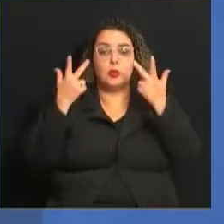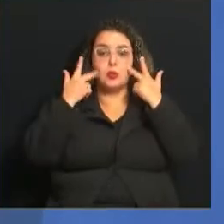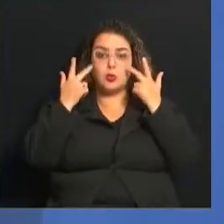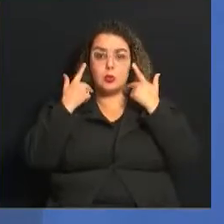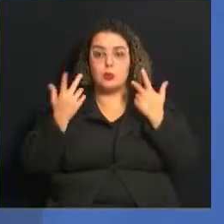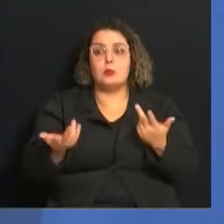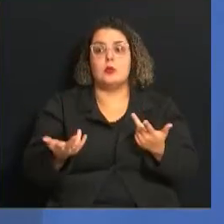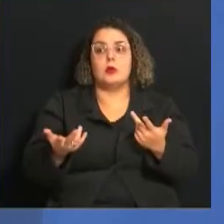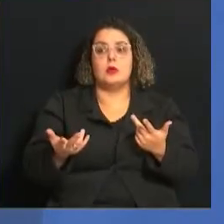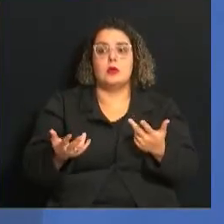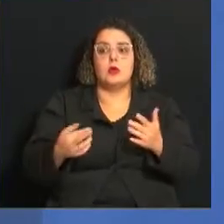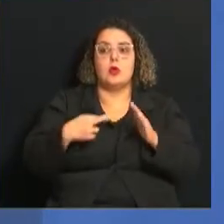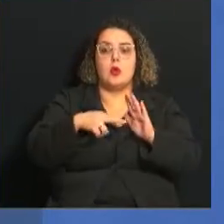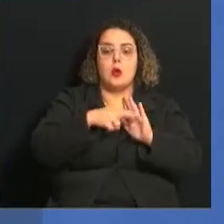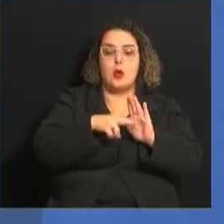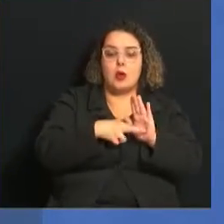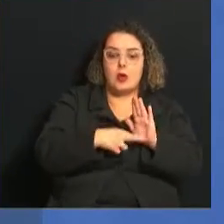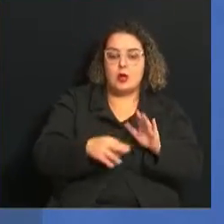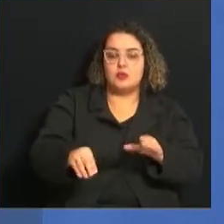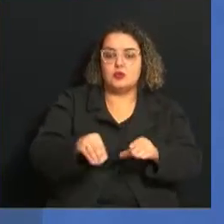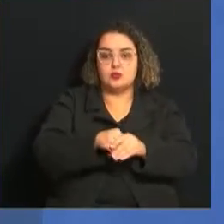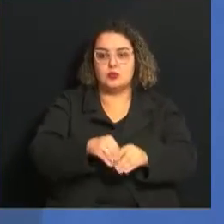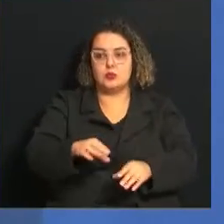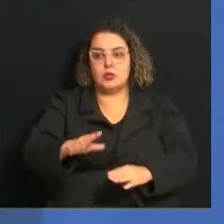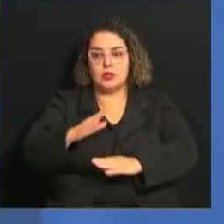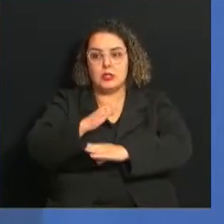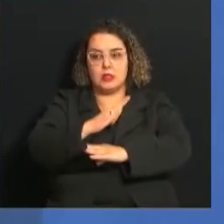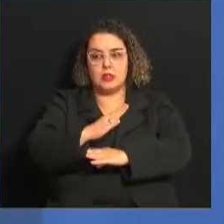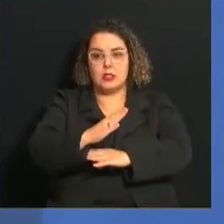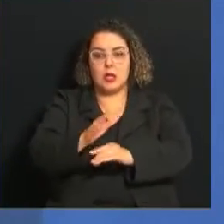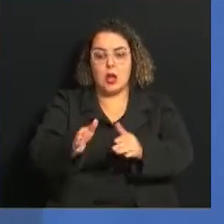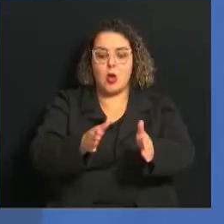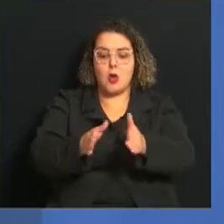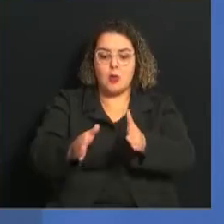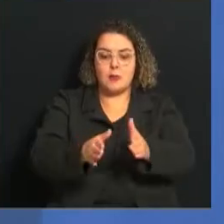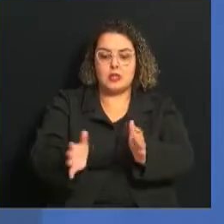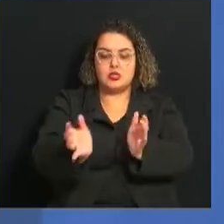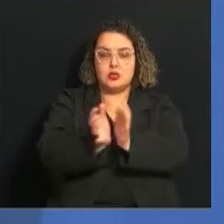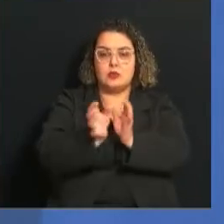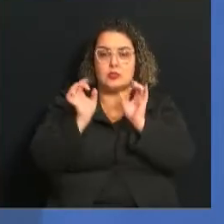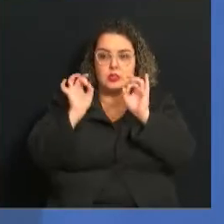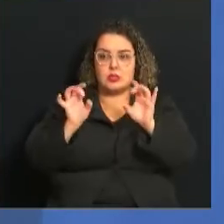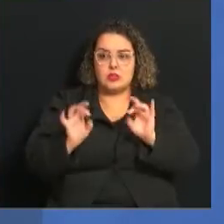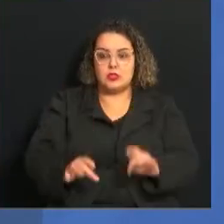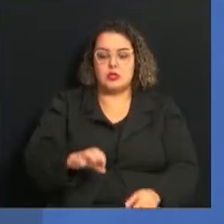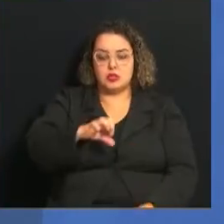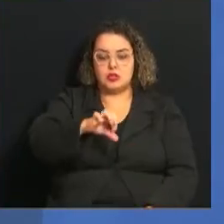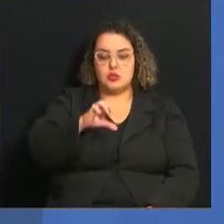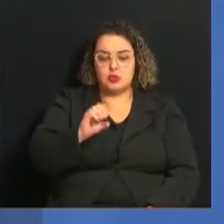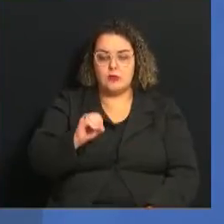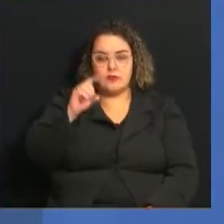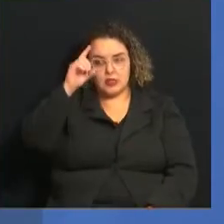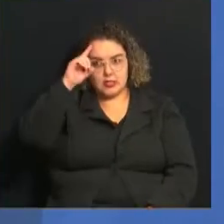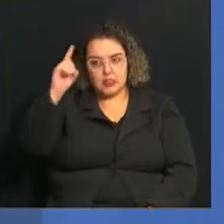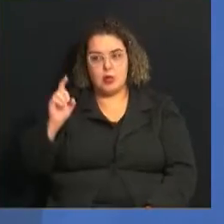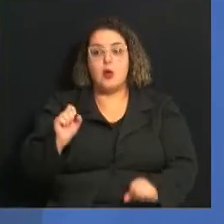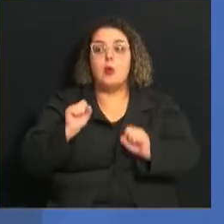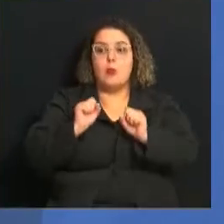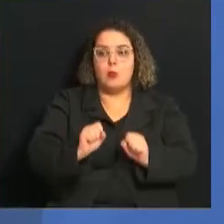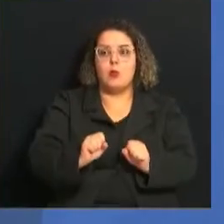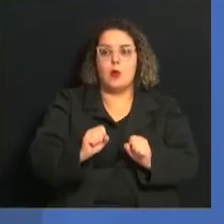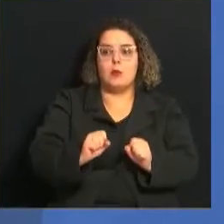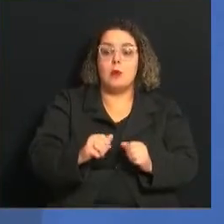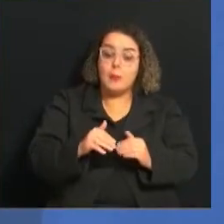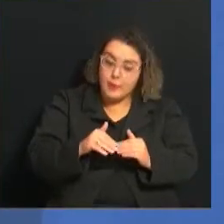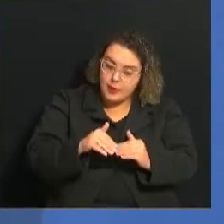o regimento interno da Câmara, o prazo de uma comissão especial de estudos é de 90 dias, podendo ser